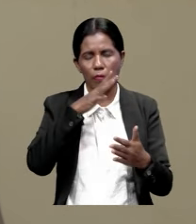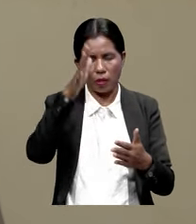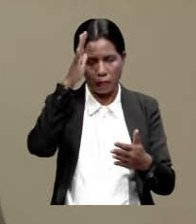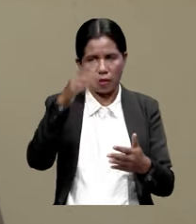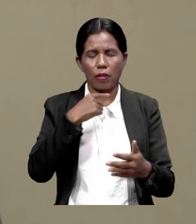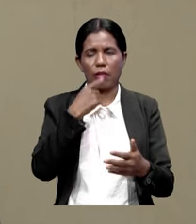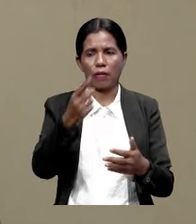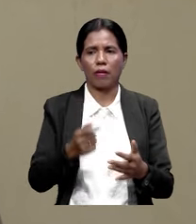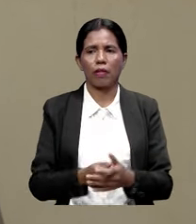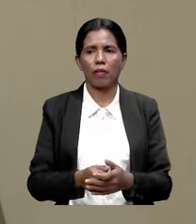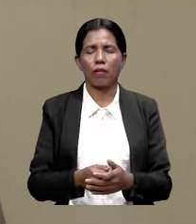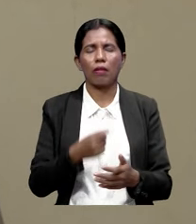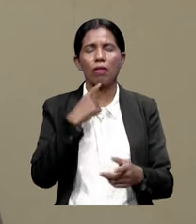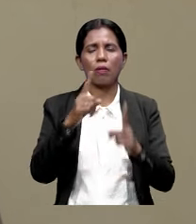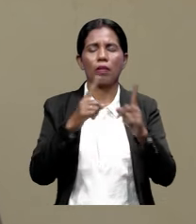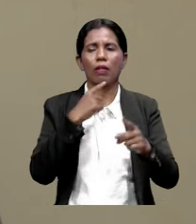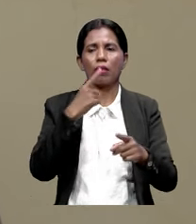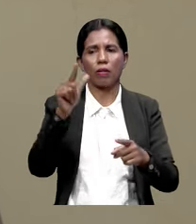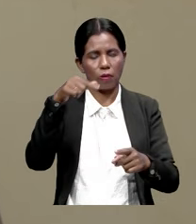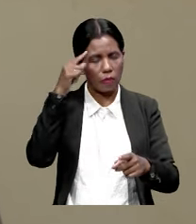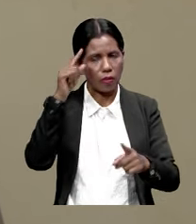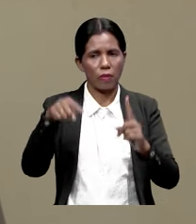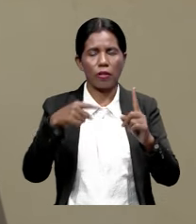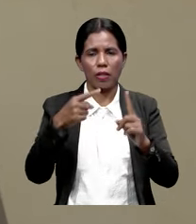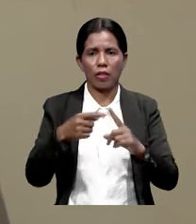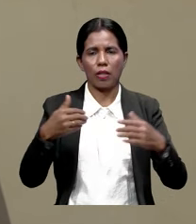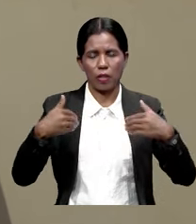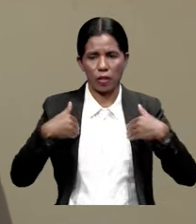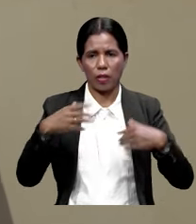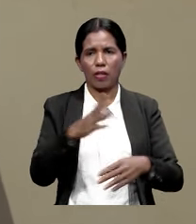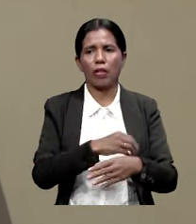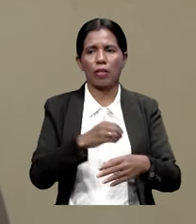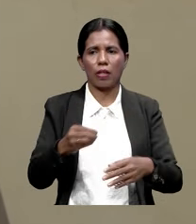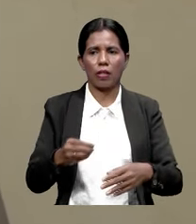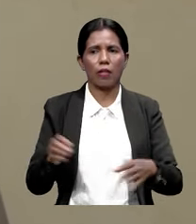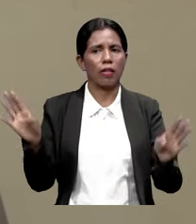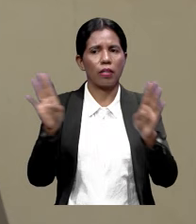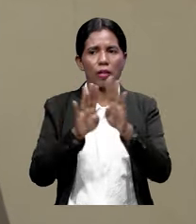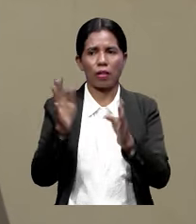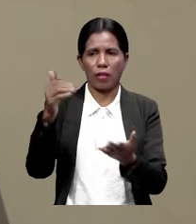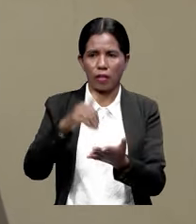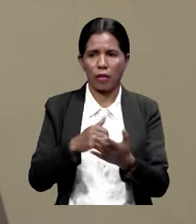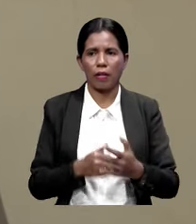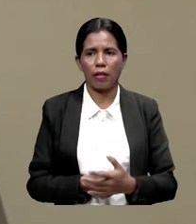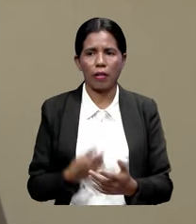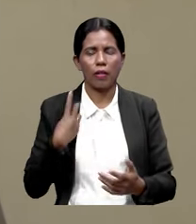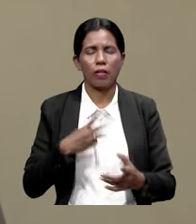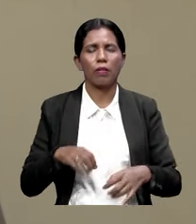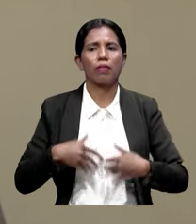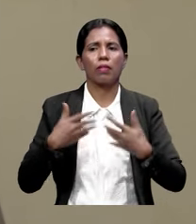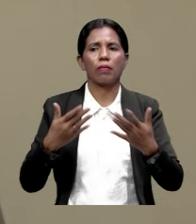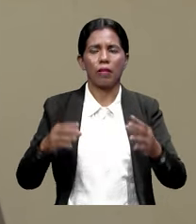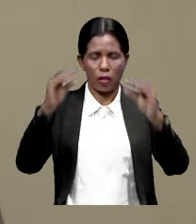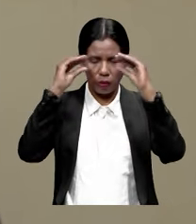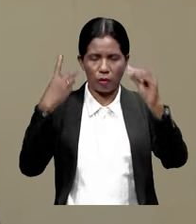at bele kwale di angka tak governo ne wai rekan loke mabe to tempo nia bel takafila bali andau i dane ita tu insa para at bele idu ku